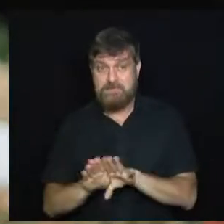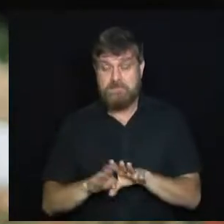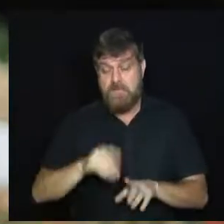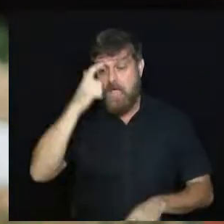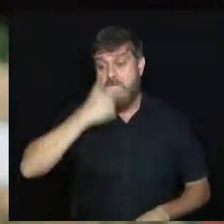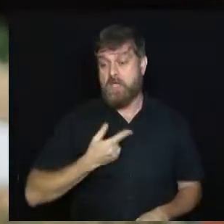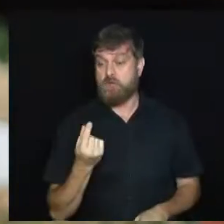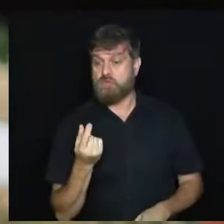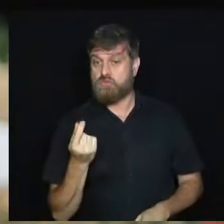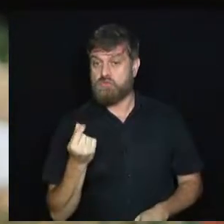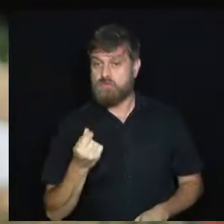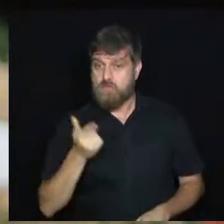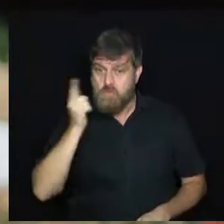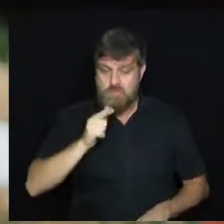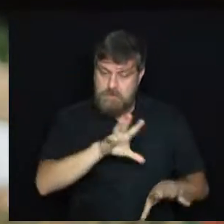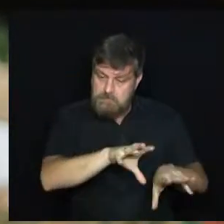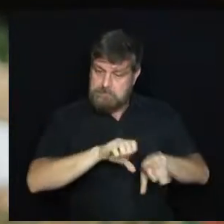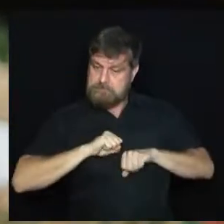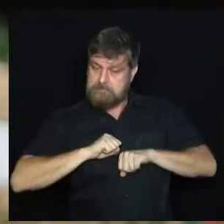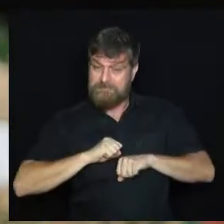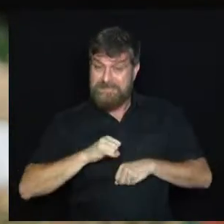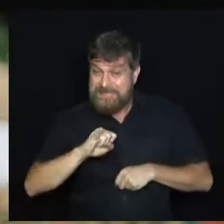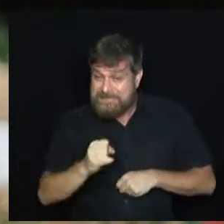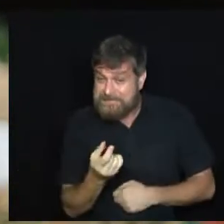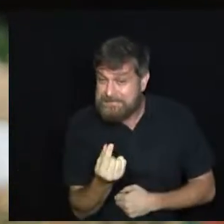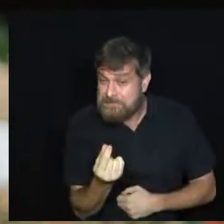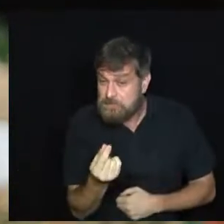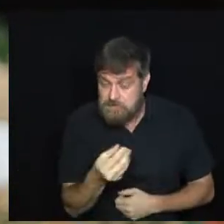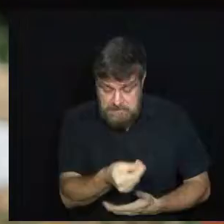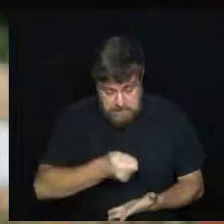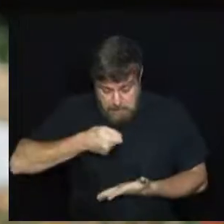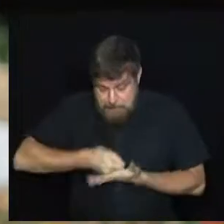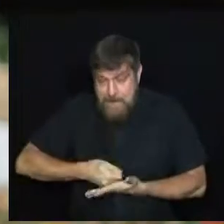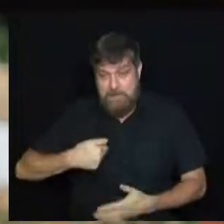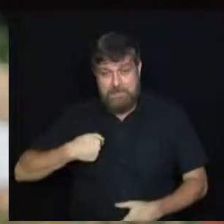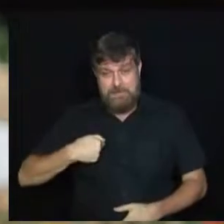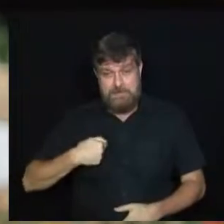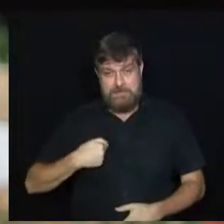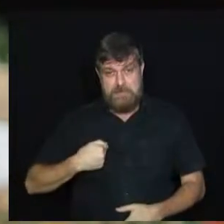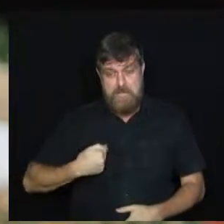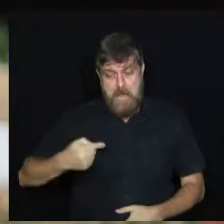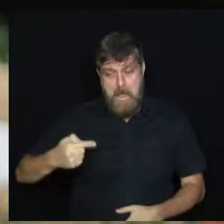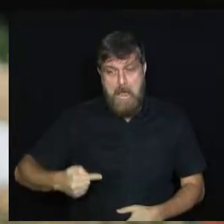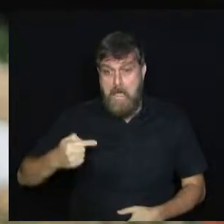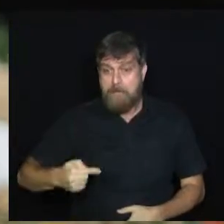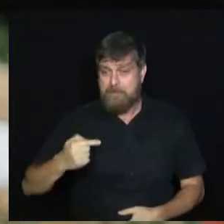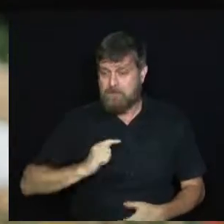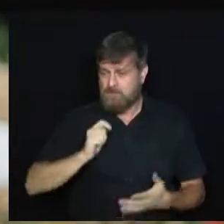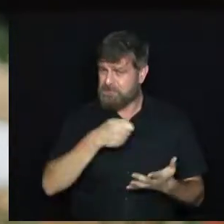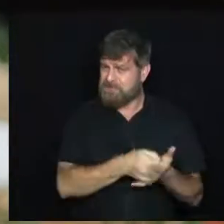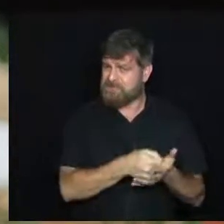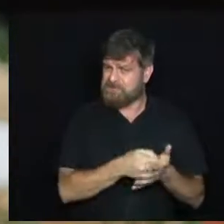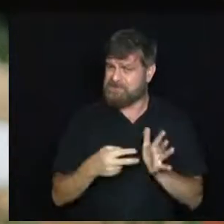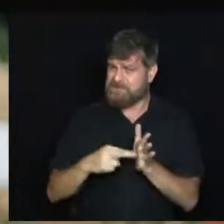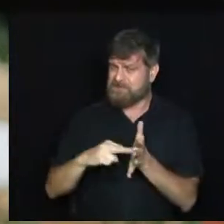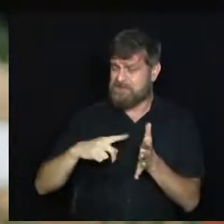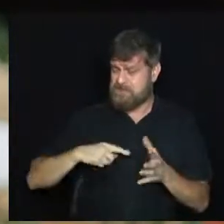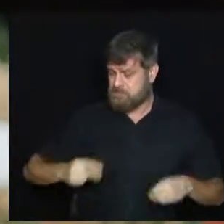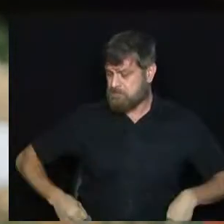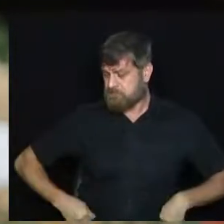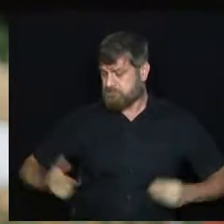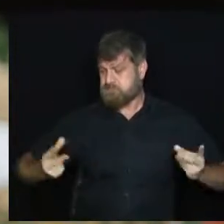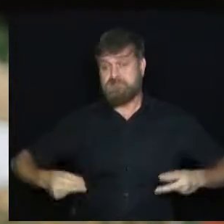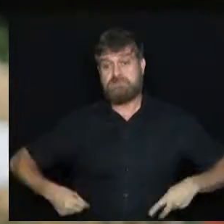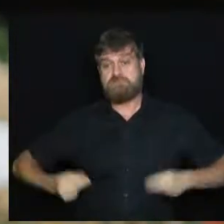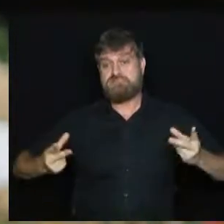comigo. Quando esse valor que eu recebo ele é menor do que o valor que eu pago, significa que está saindo dinheiro do